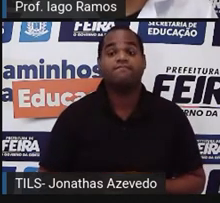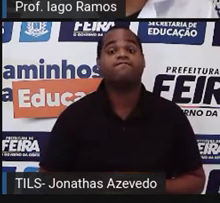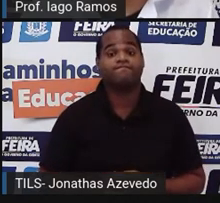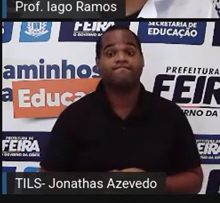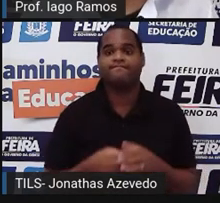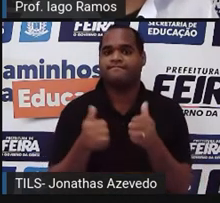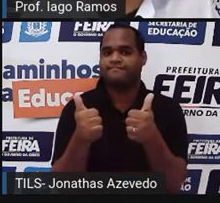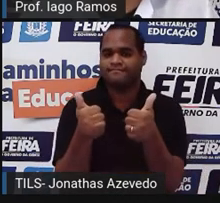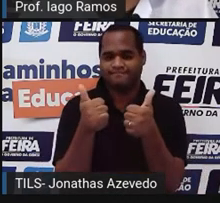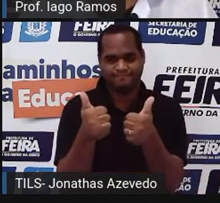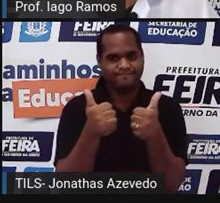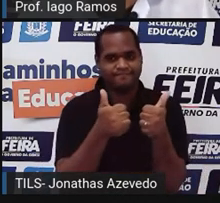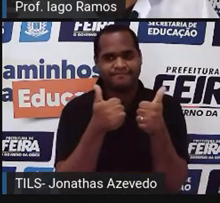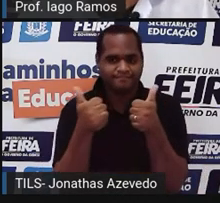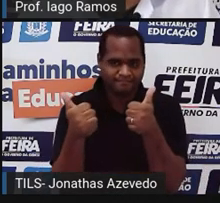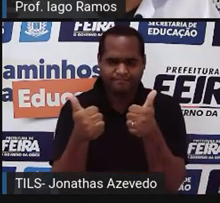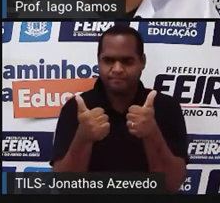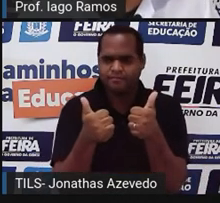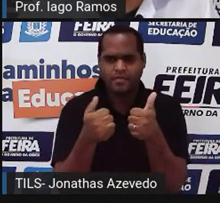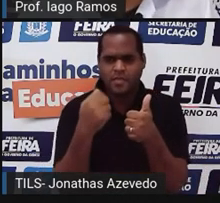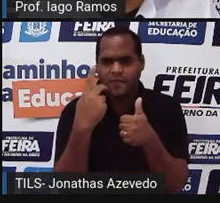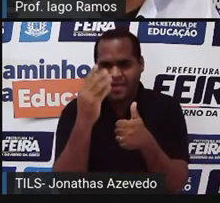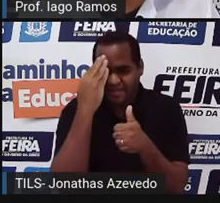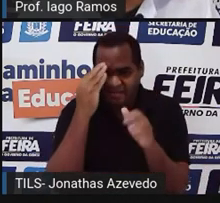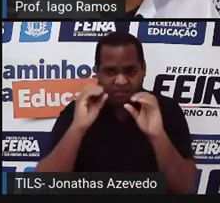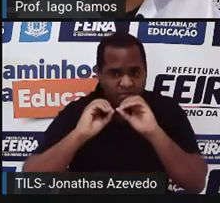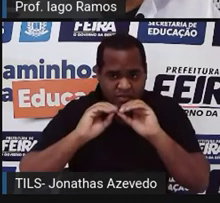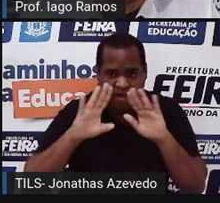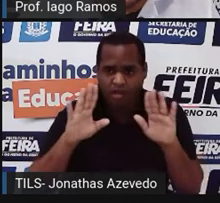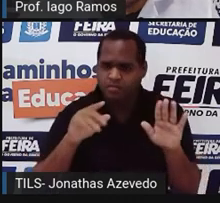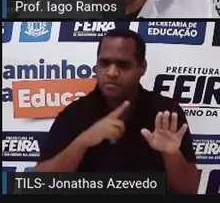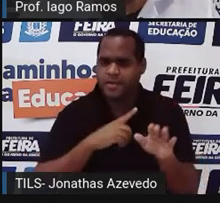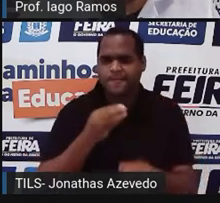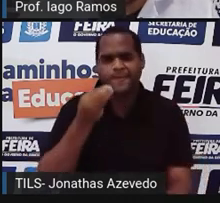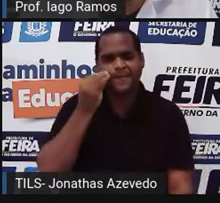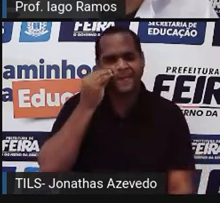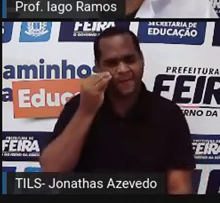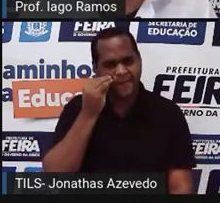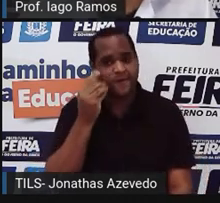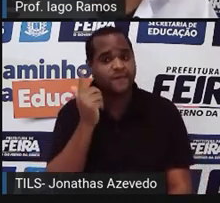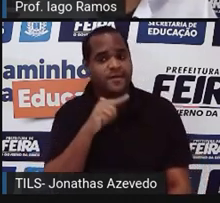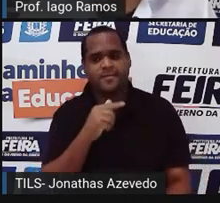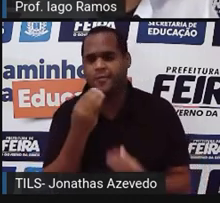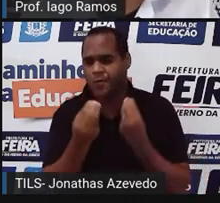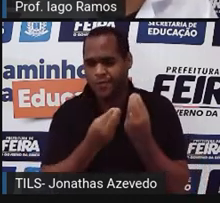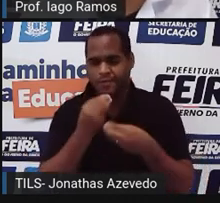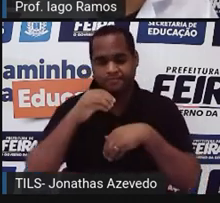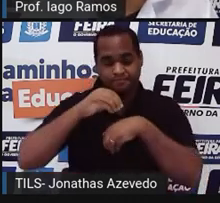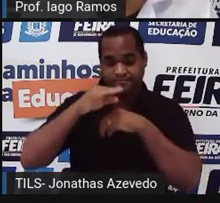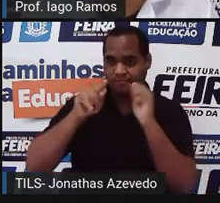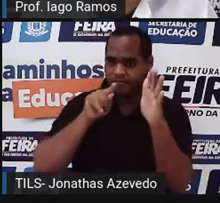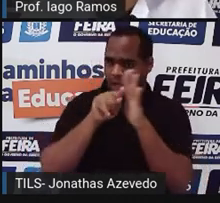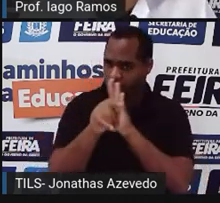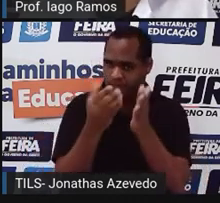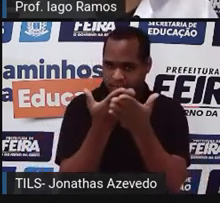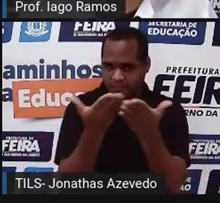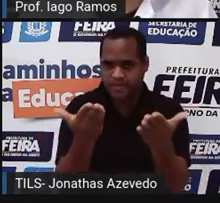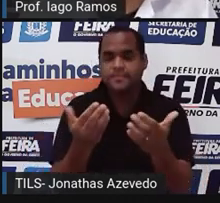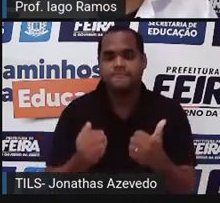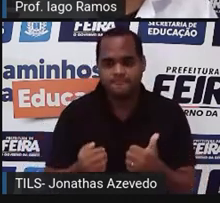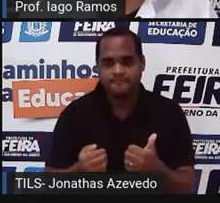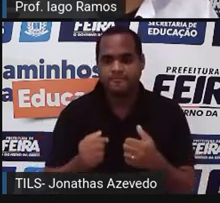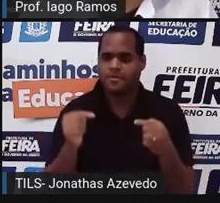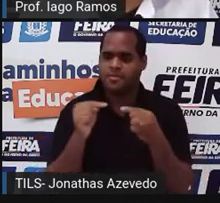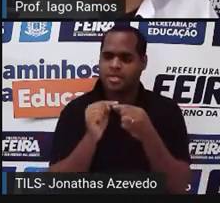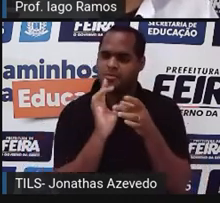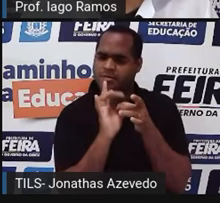Beleza, é isso aí. Será que você entendeu? Eu queria testar, tá? Vou trazer aqui uma pergunta que tem a